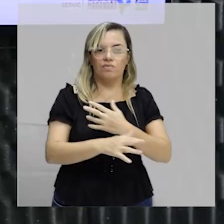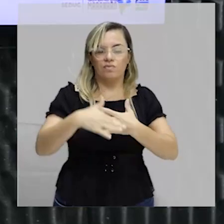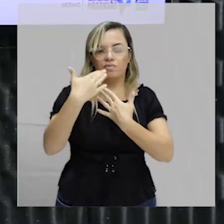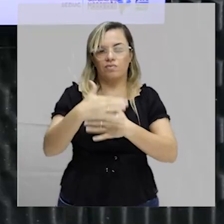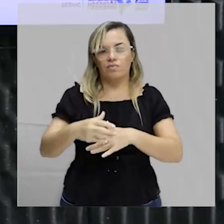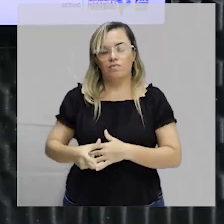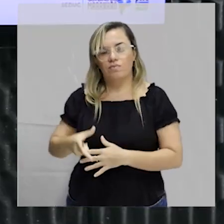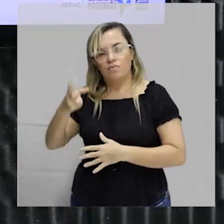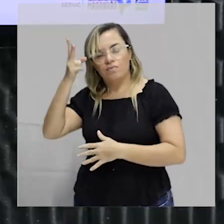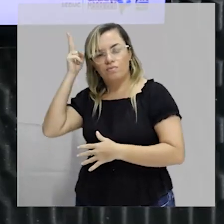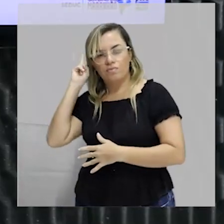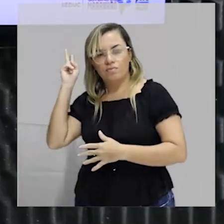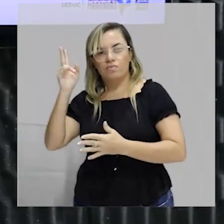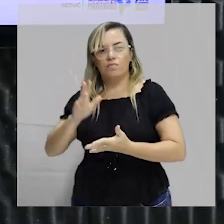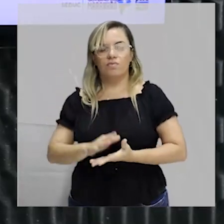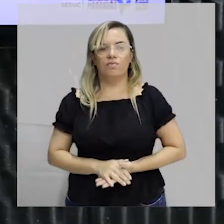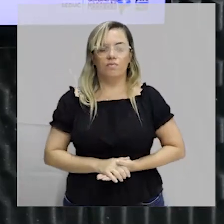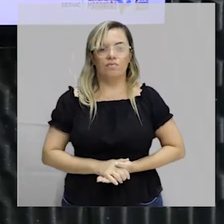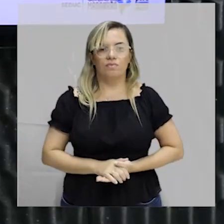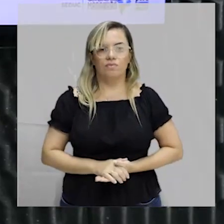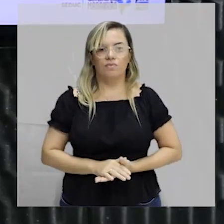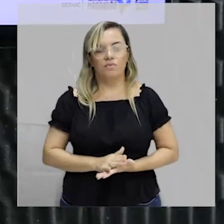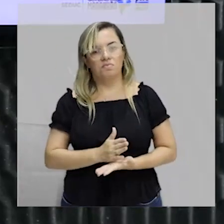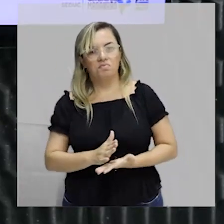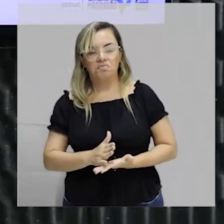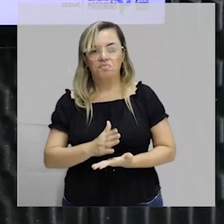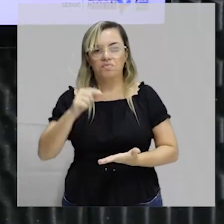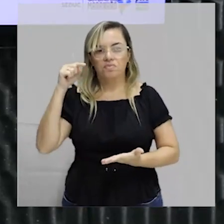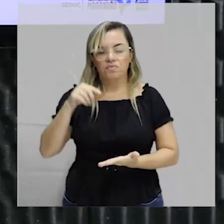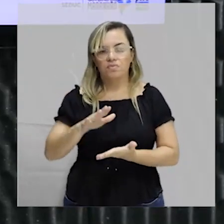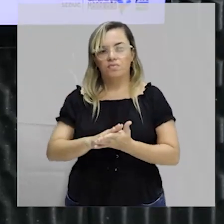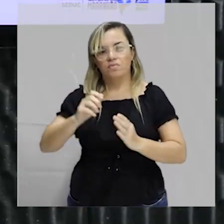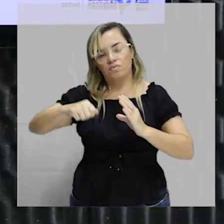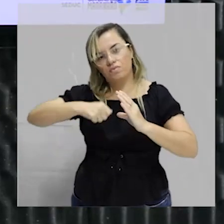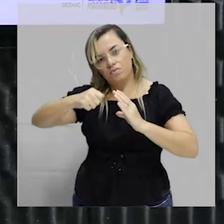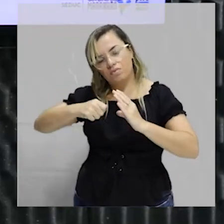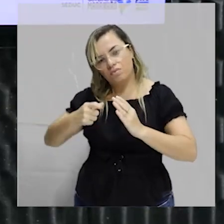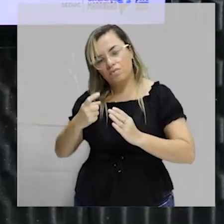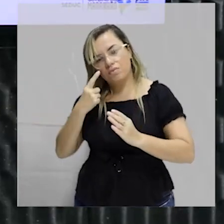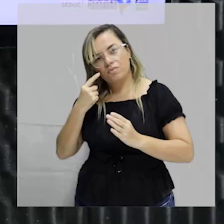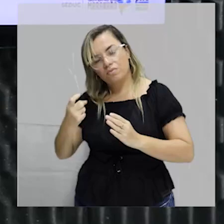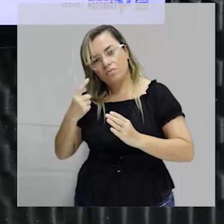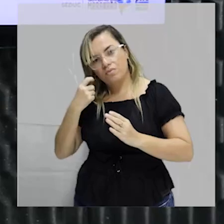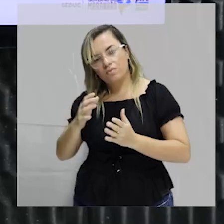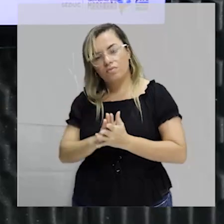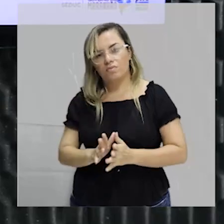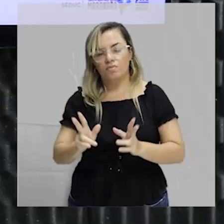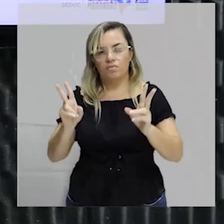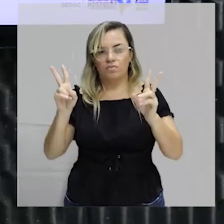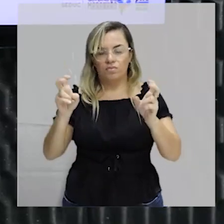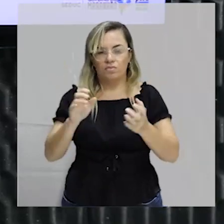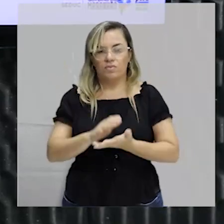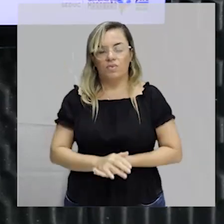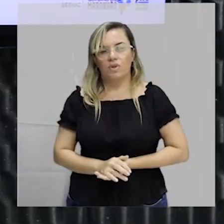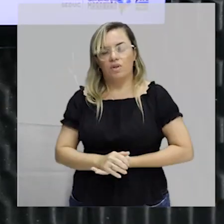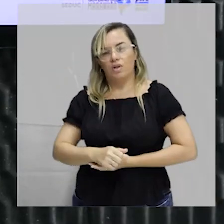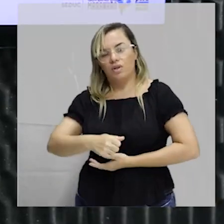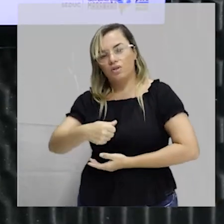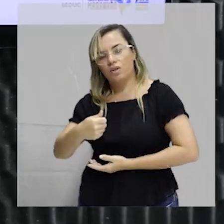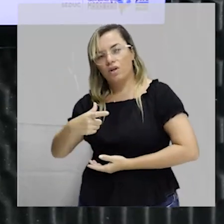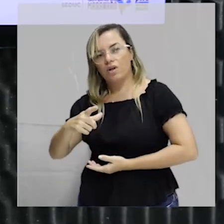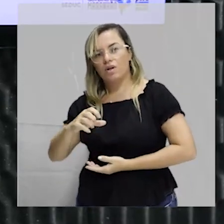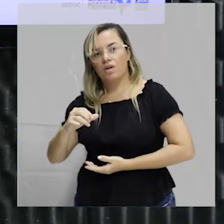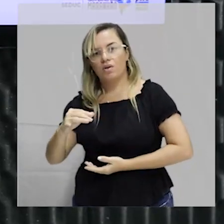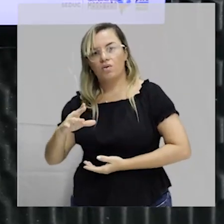provas de vestibular. Às vezes a gente grava alguns vídeos interessantes sobre que é intitulado Tia Lui Pequeno, tá?